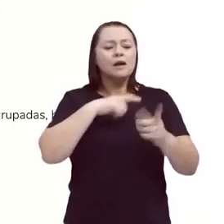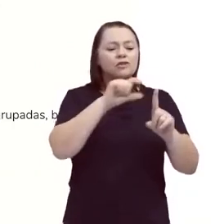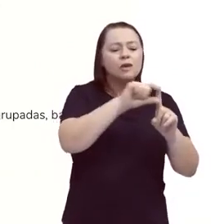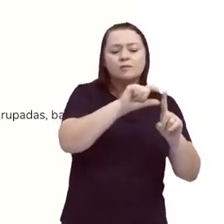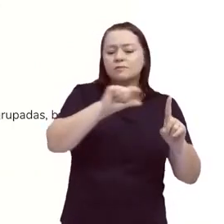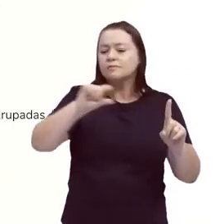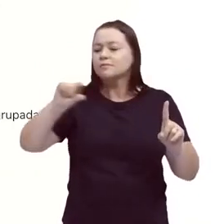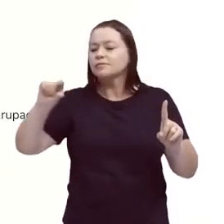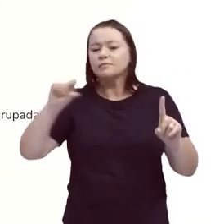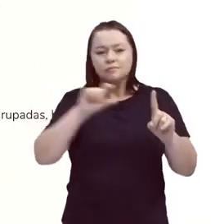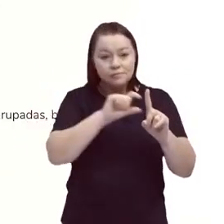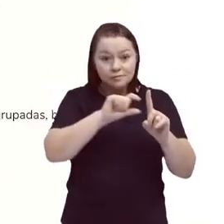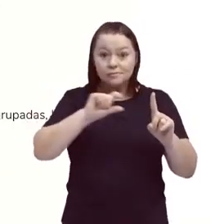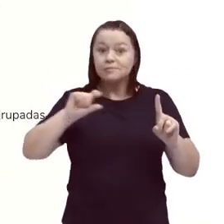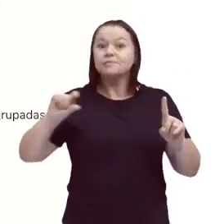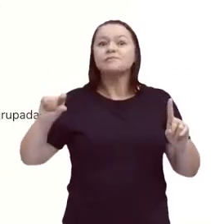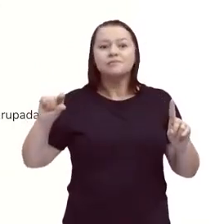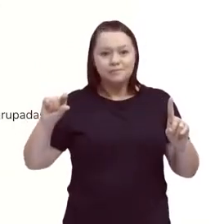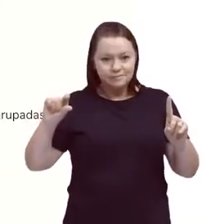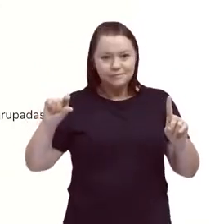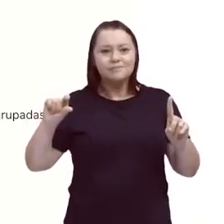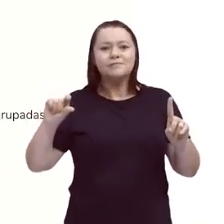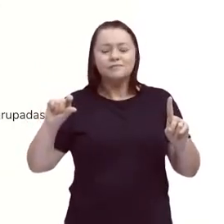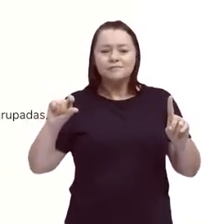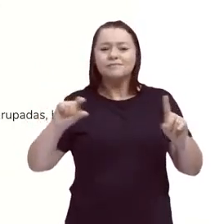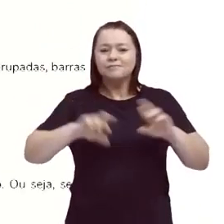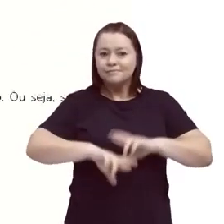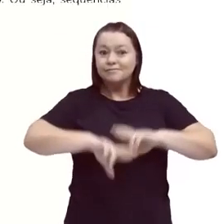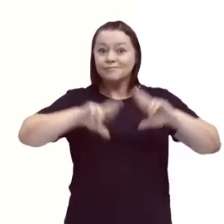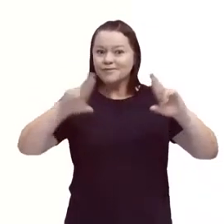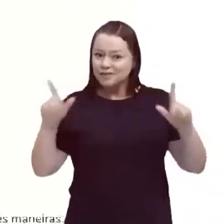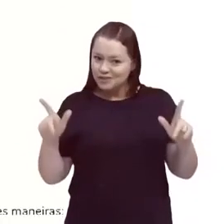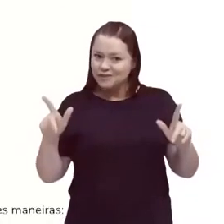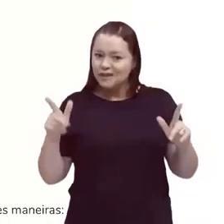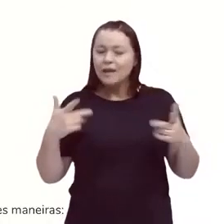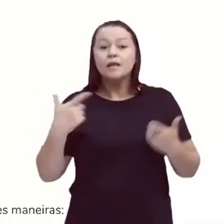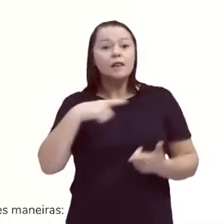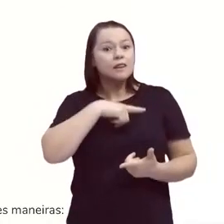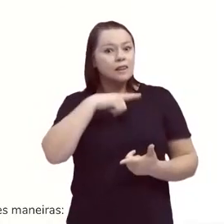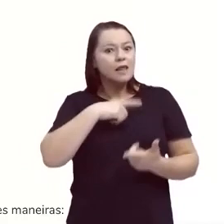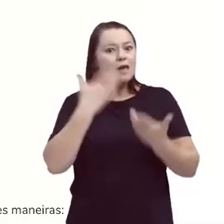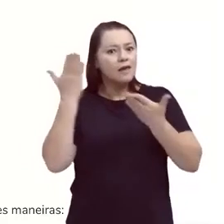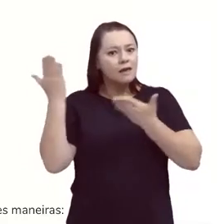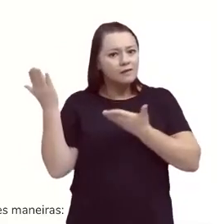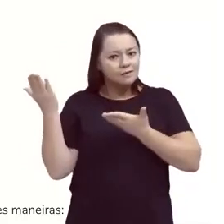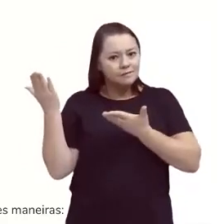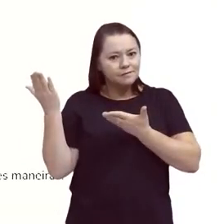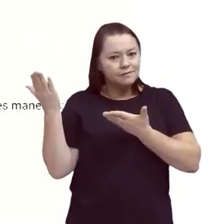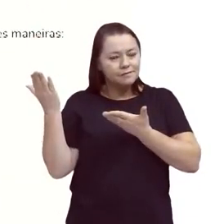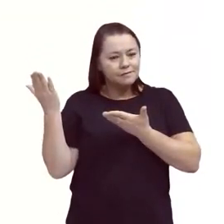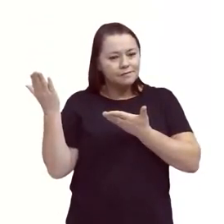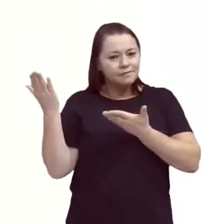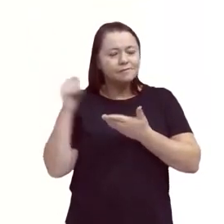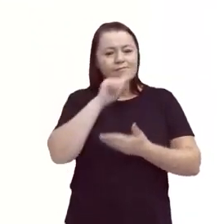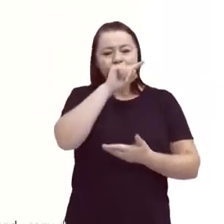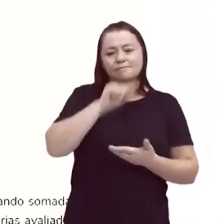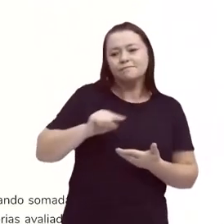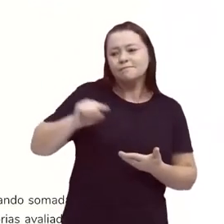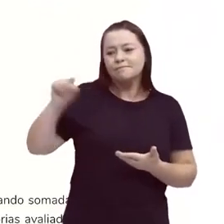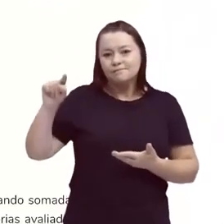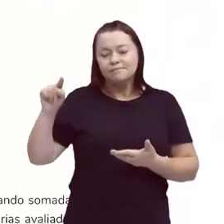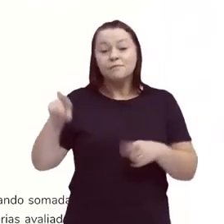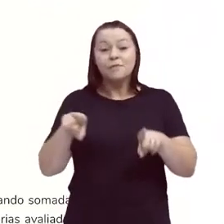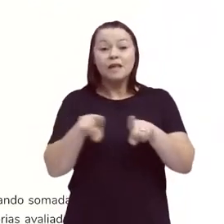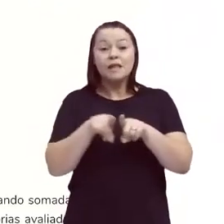ó? Pode ser uma coluna o quê? A nível o quê? Horizontal. Nós temos também o quê? Gráfico de linhas, tá